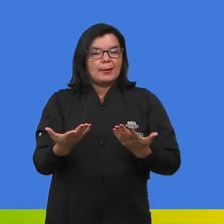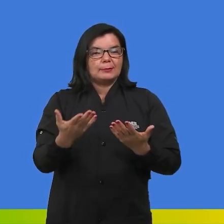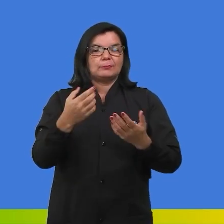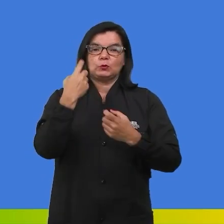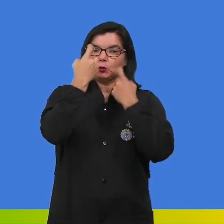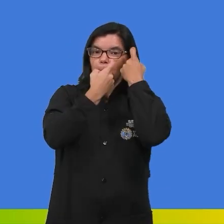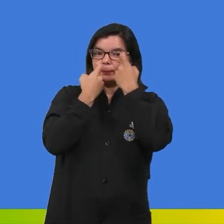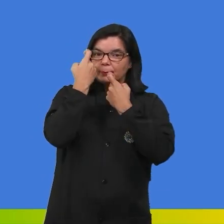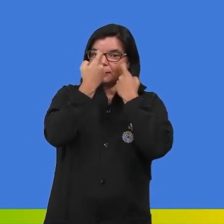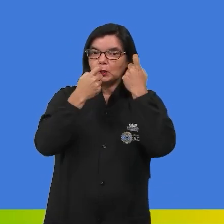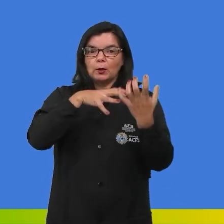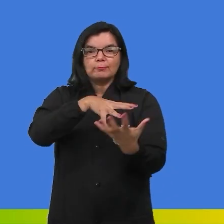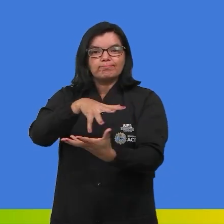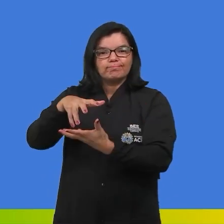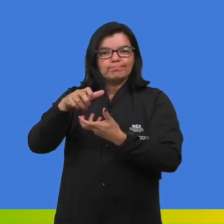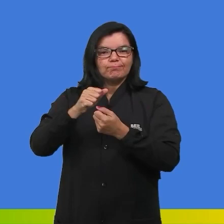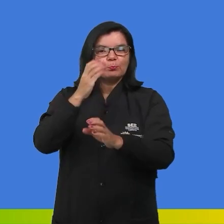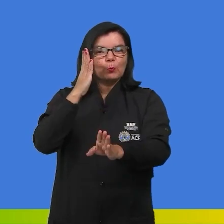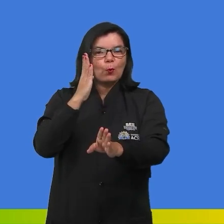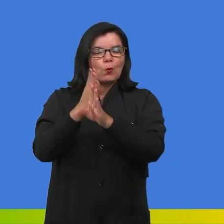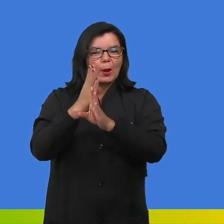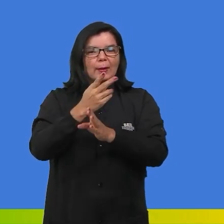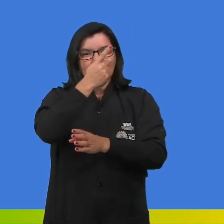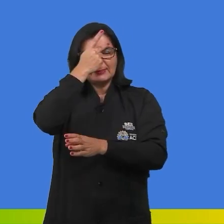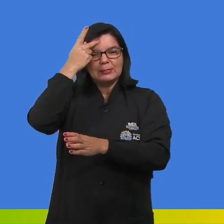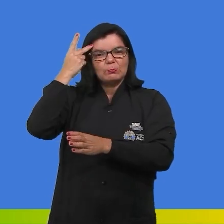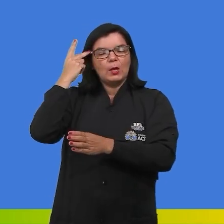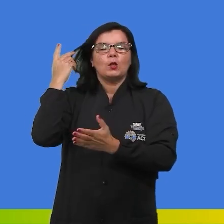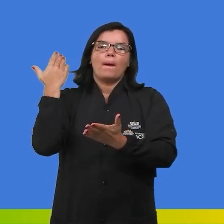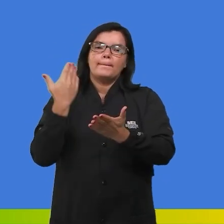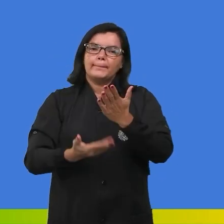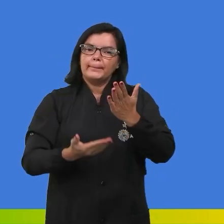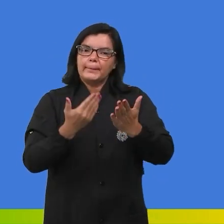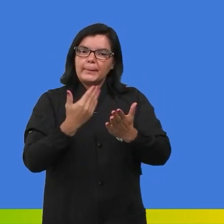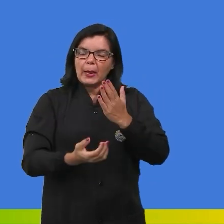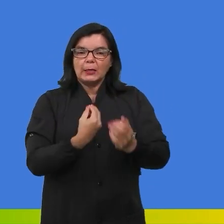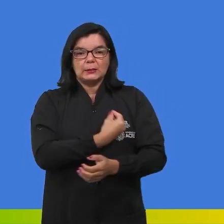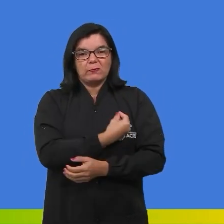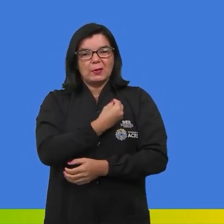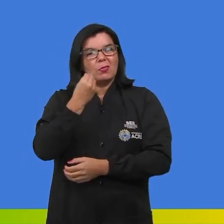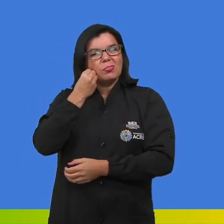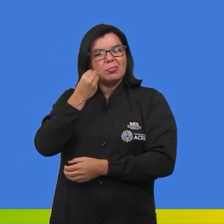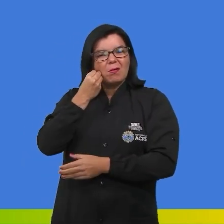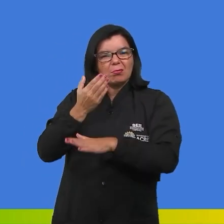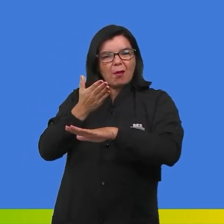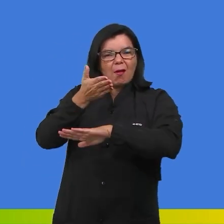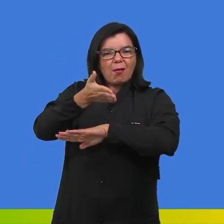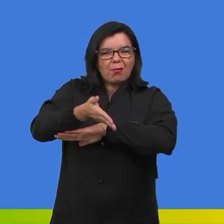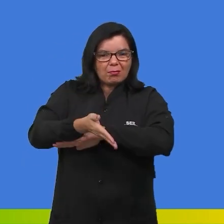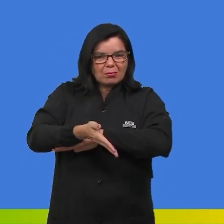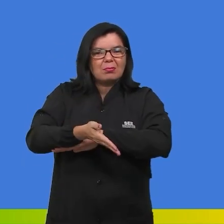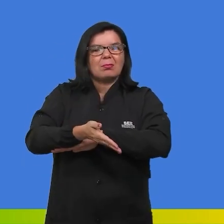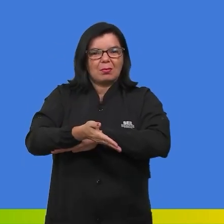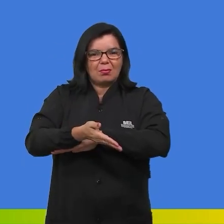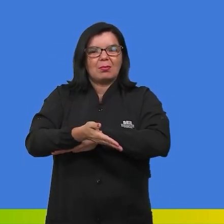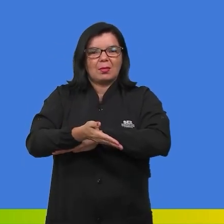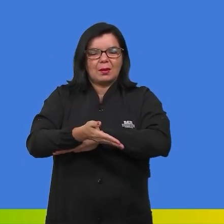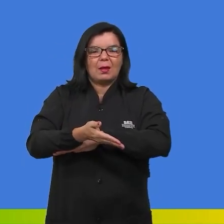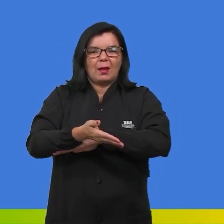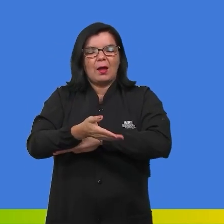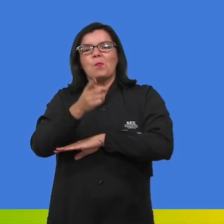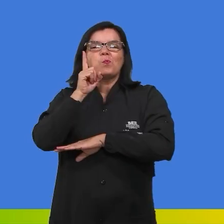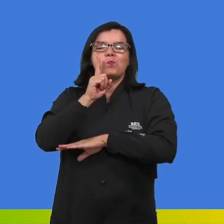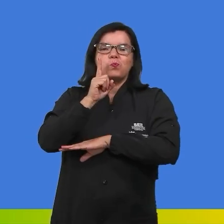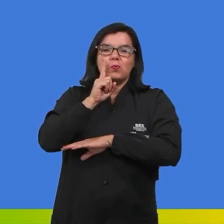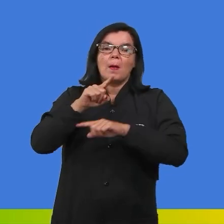de preocupação mundial por conta de muitas pessoas que perdem sua vida tentando atravessar essa fronteira da morte, né? Mas o